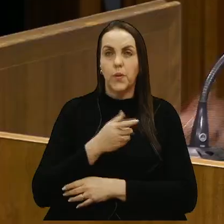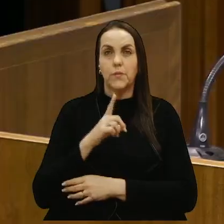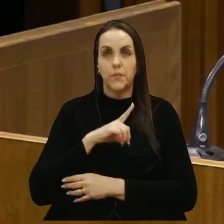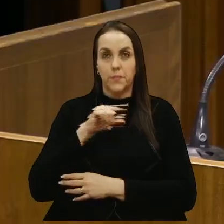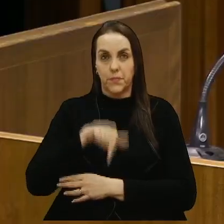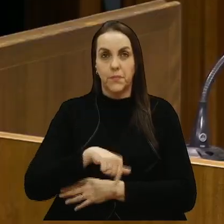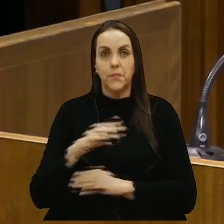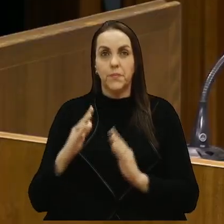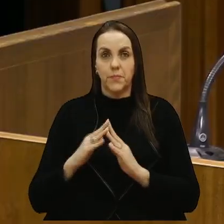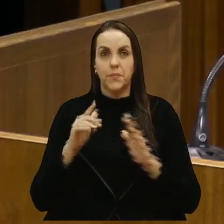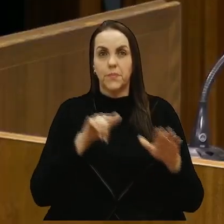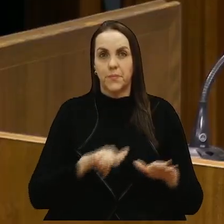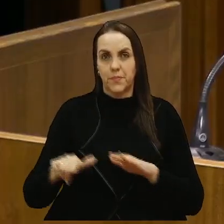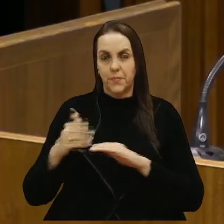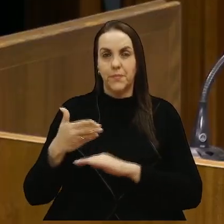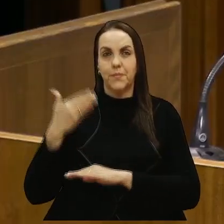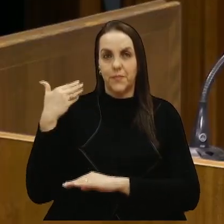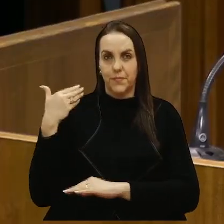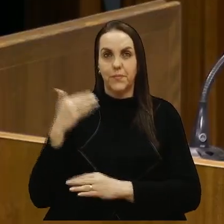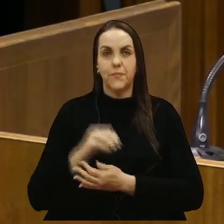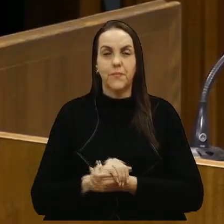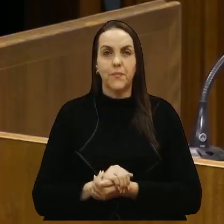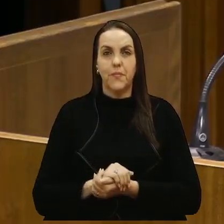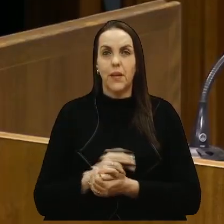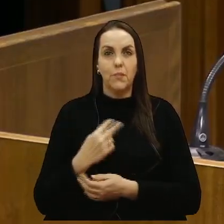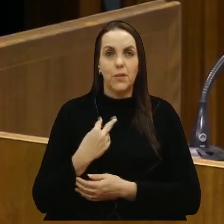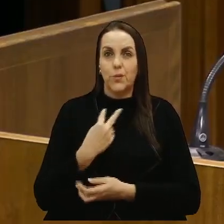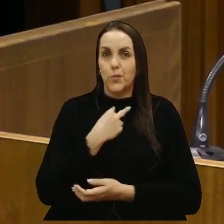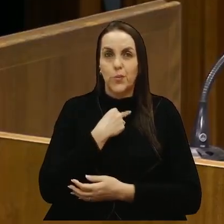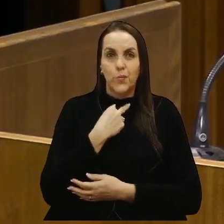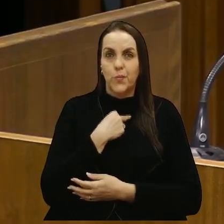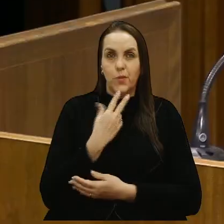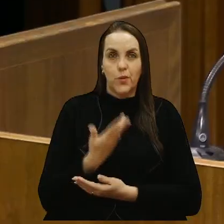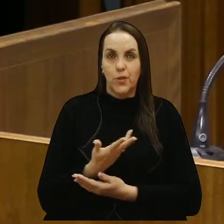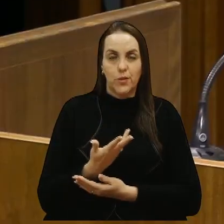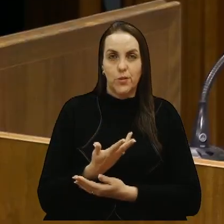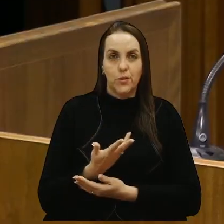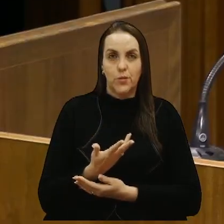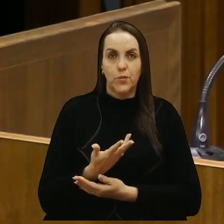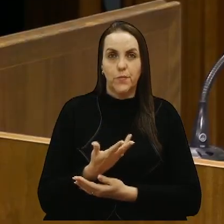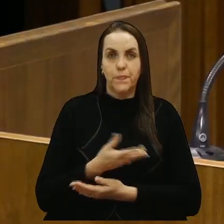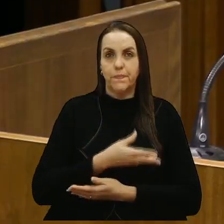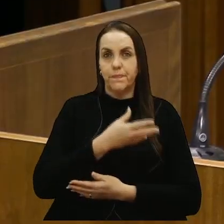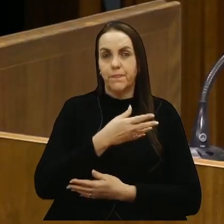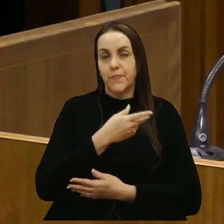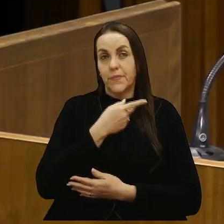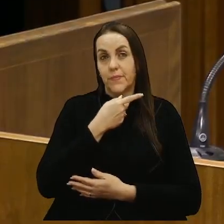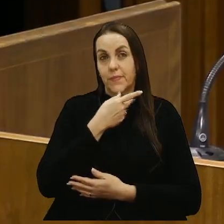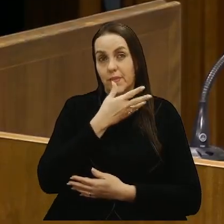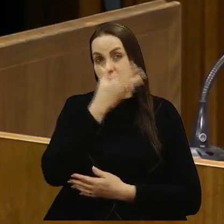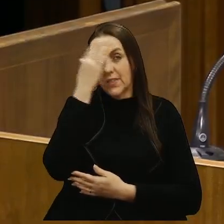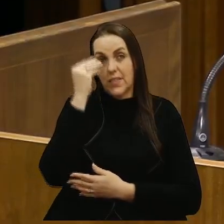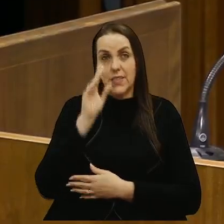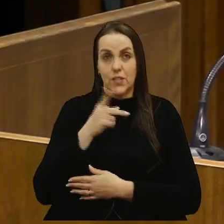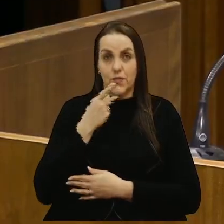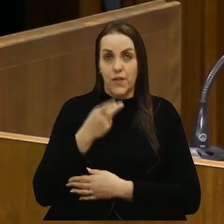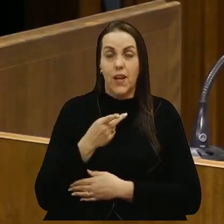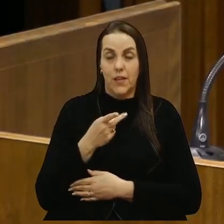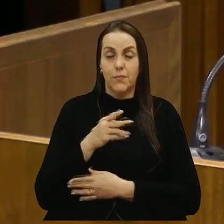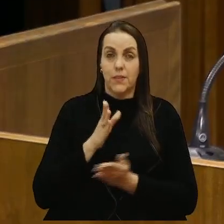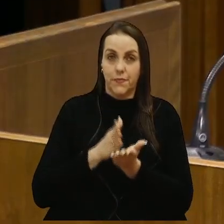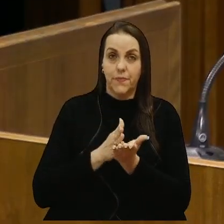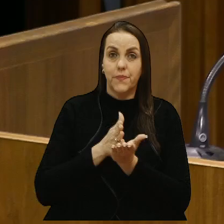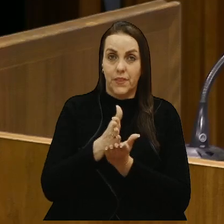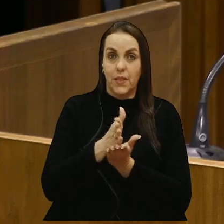nessa casa semana passada, mas eu não posso deixar de... Eu preciso ser fiel